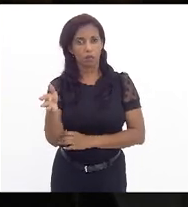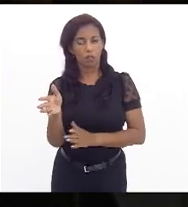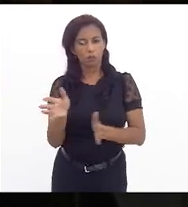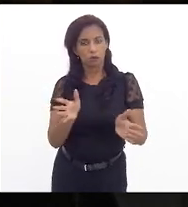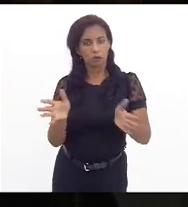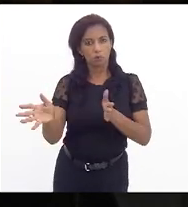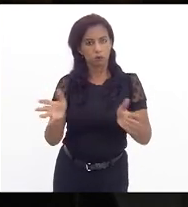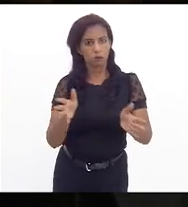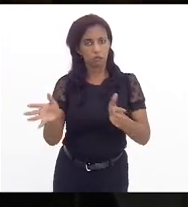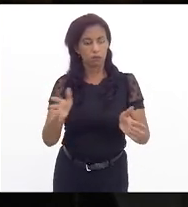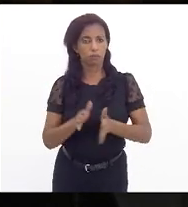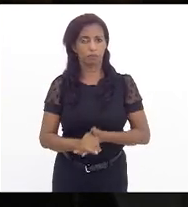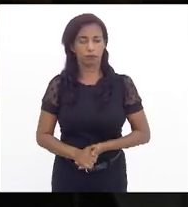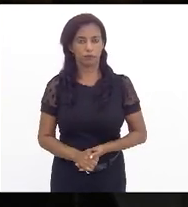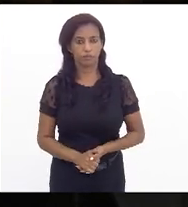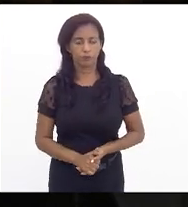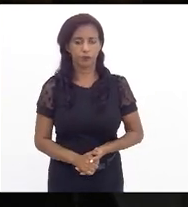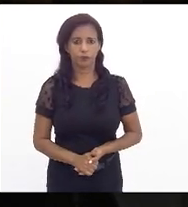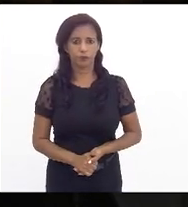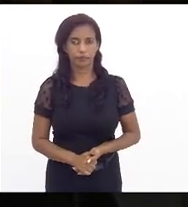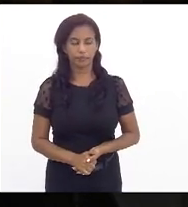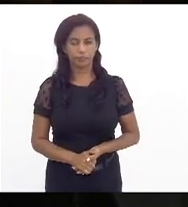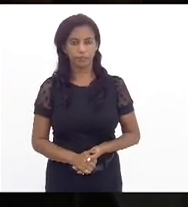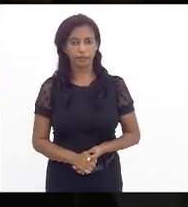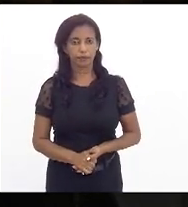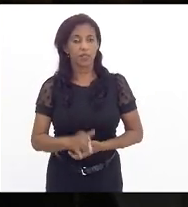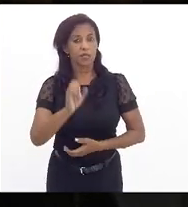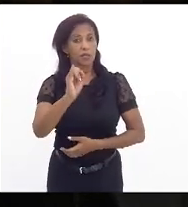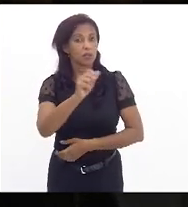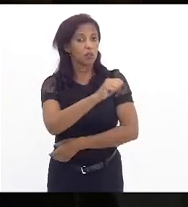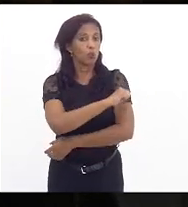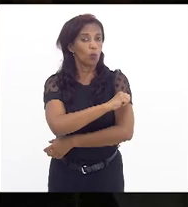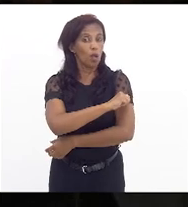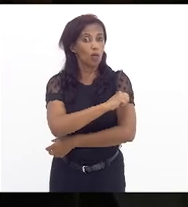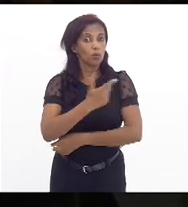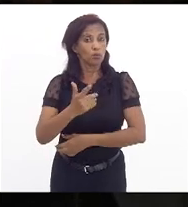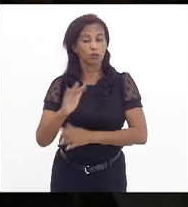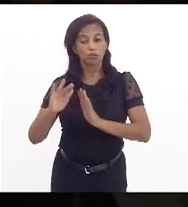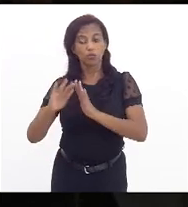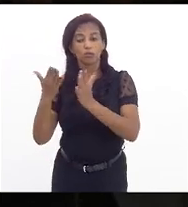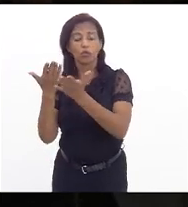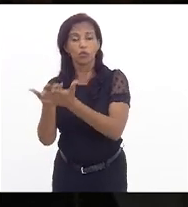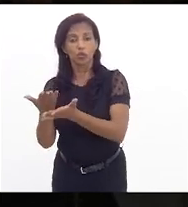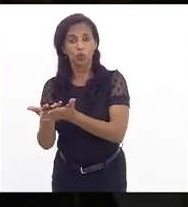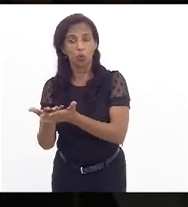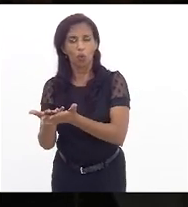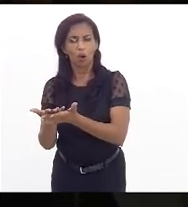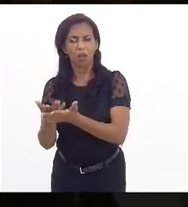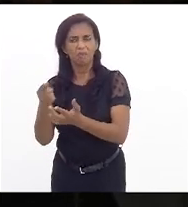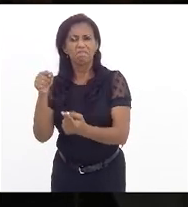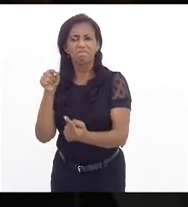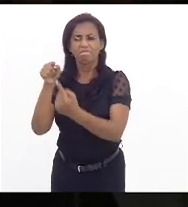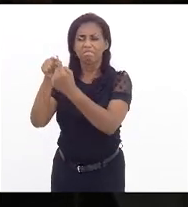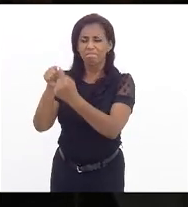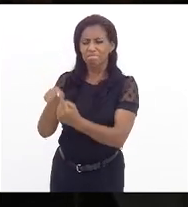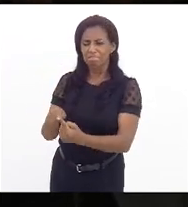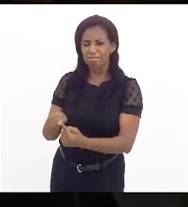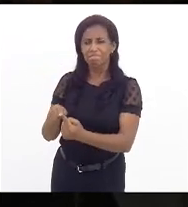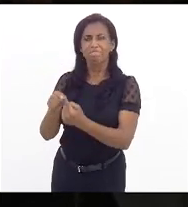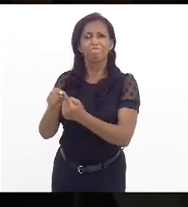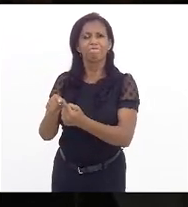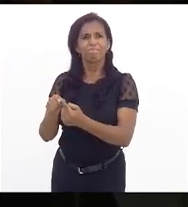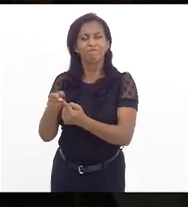itinerários estabelecidos. E se os estudantes de uma determinada escola não se identificarem com